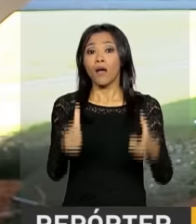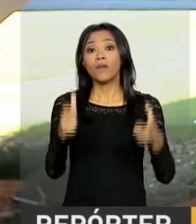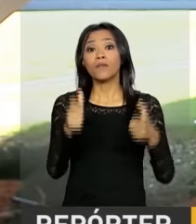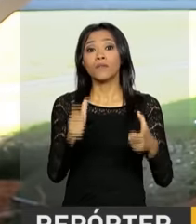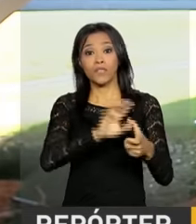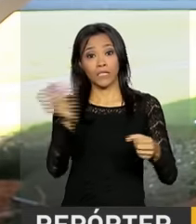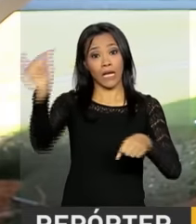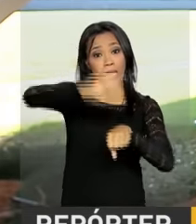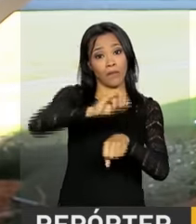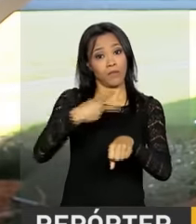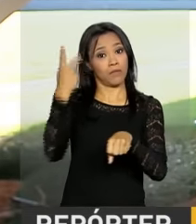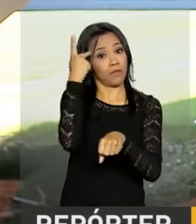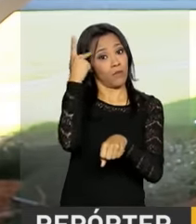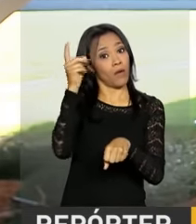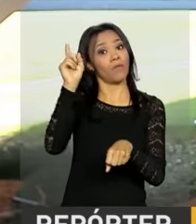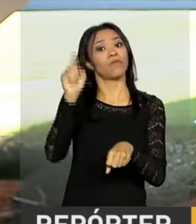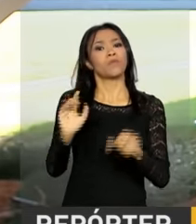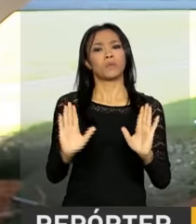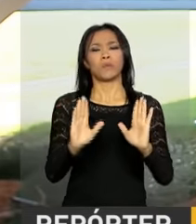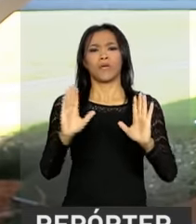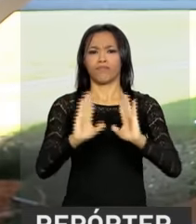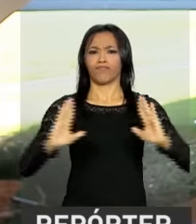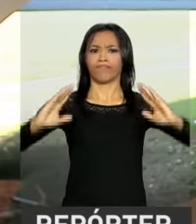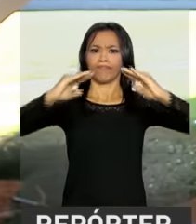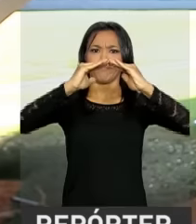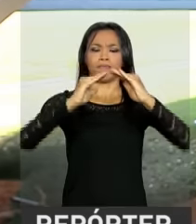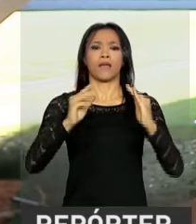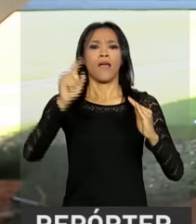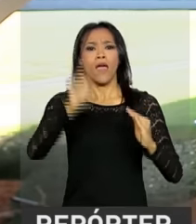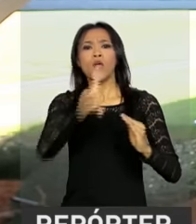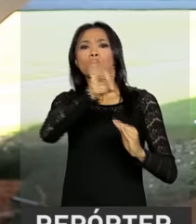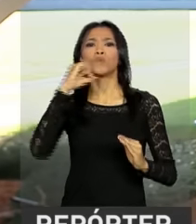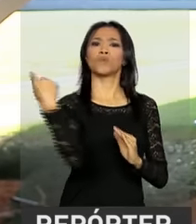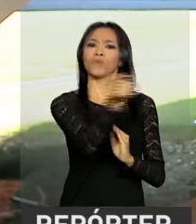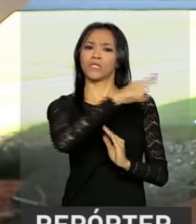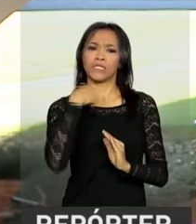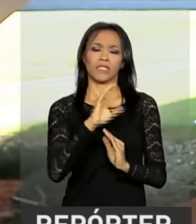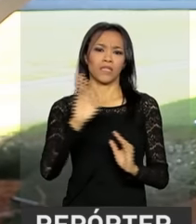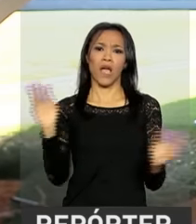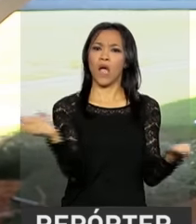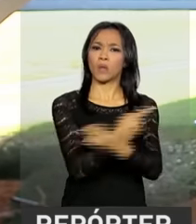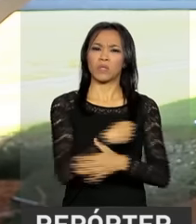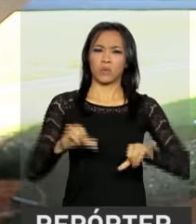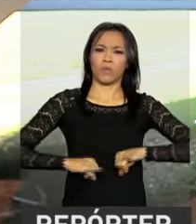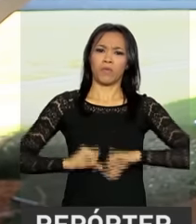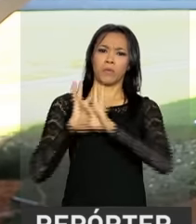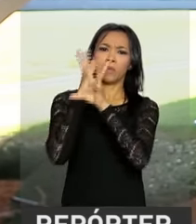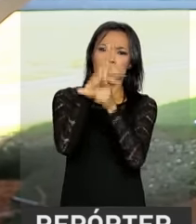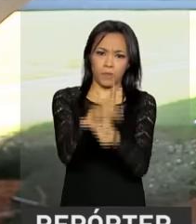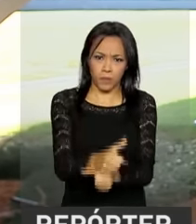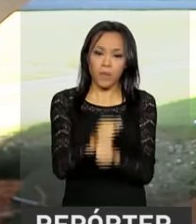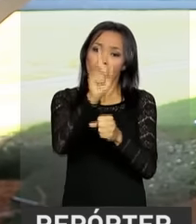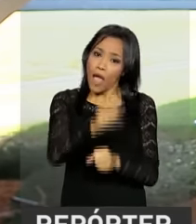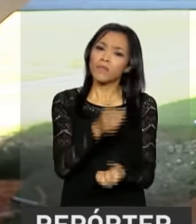central da capital paulista, em uma sinagoga. O Dia Internacional em Memória às Vítimas do Holocausto é celebrado anualmente